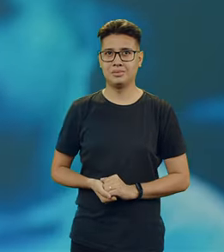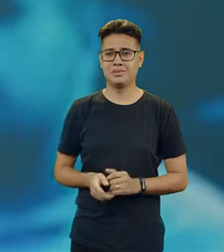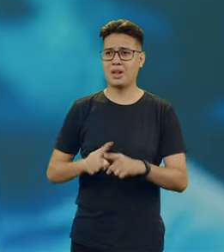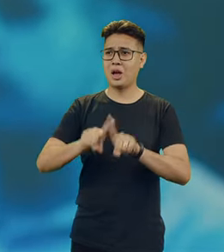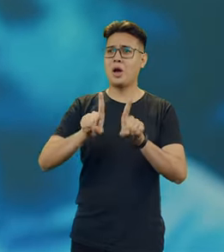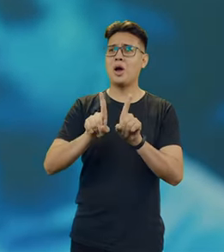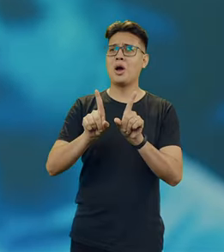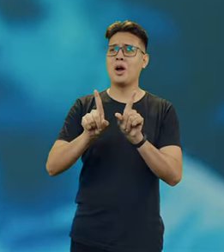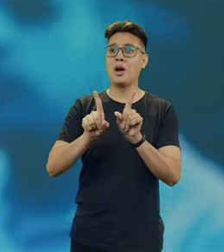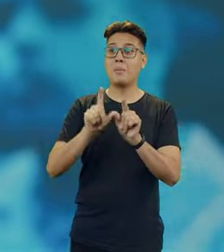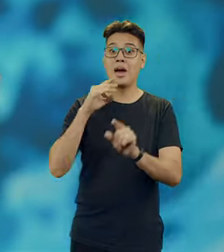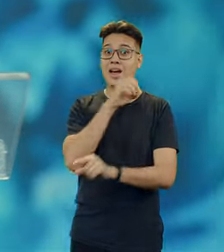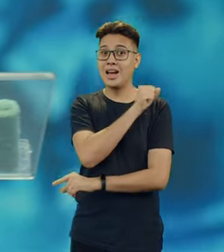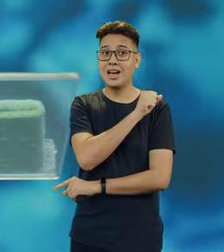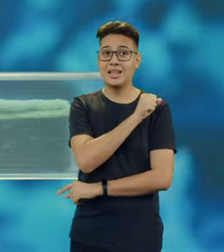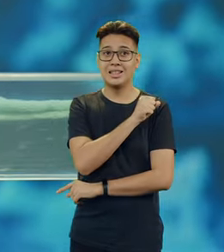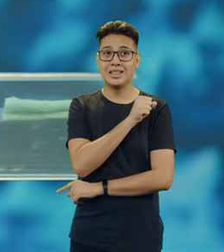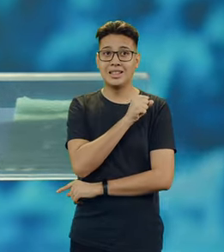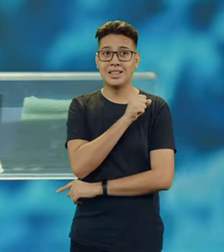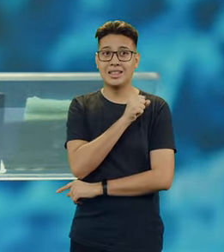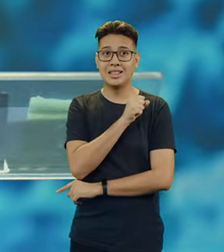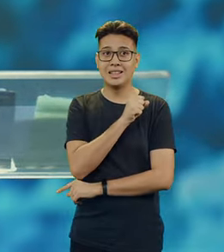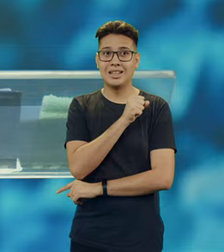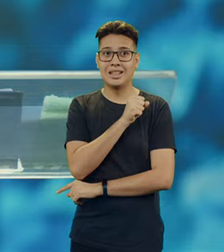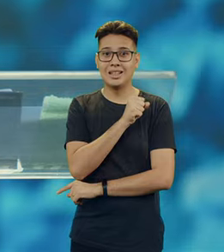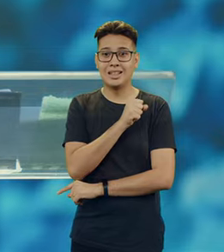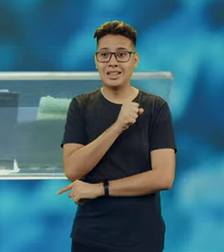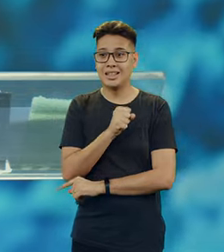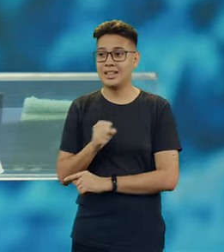Mais do que depressa, apaguem a fogueira.